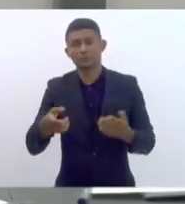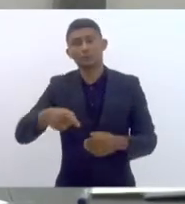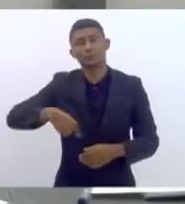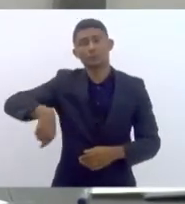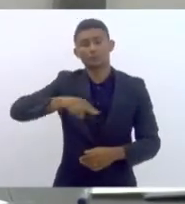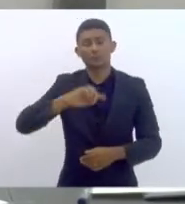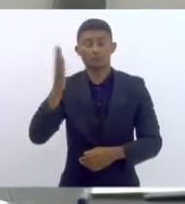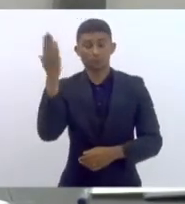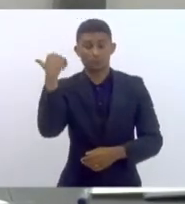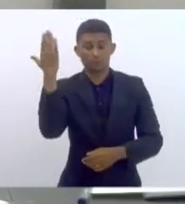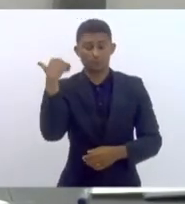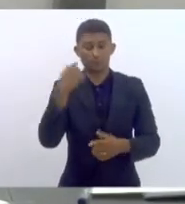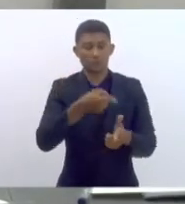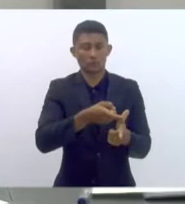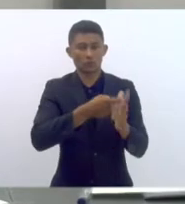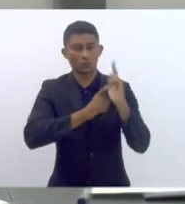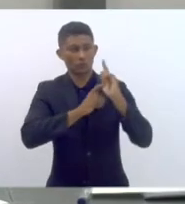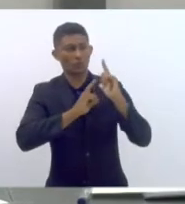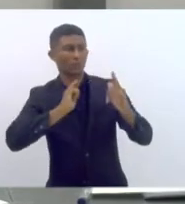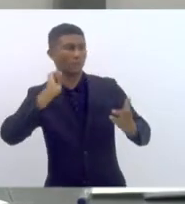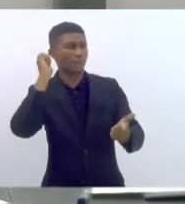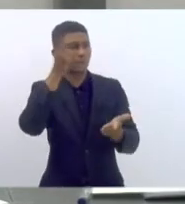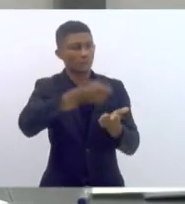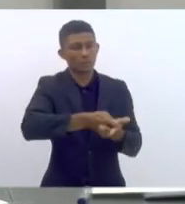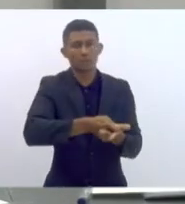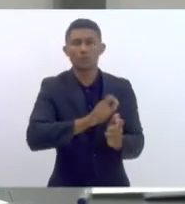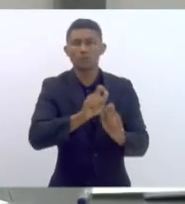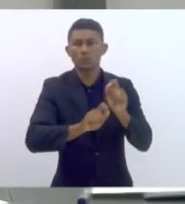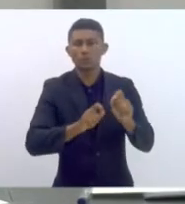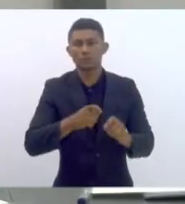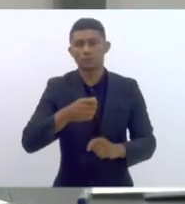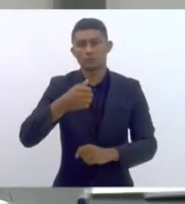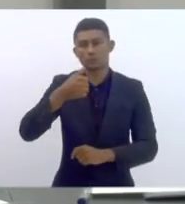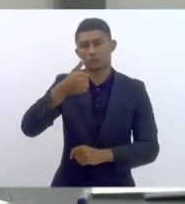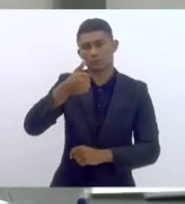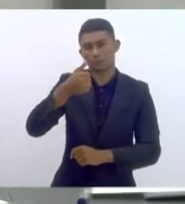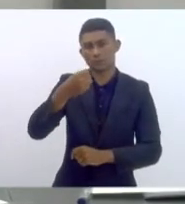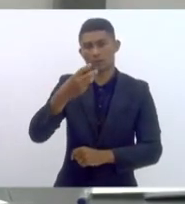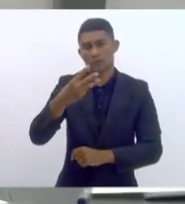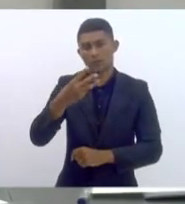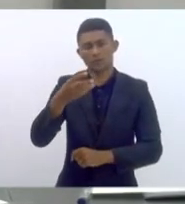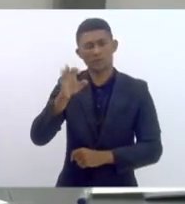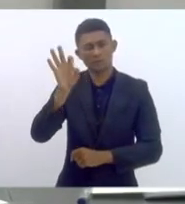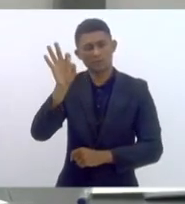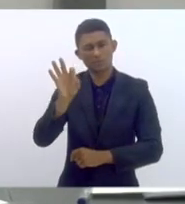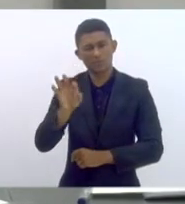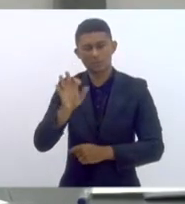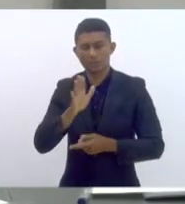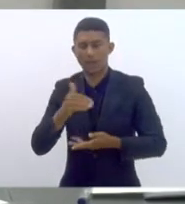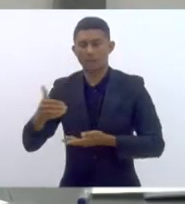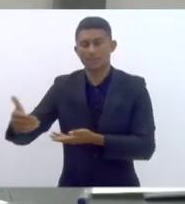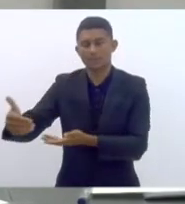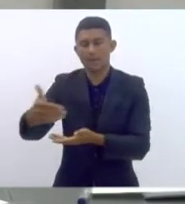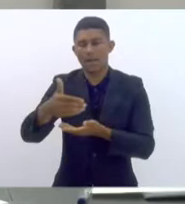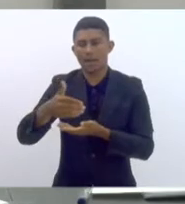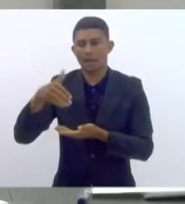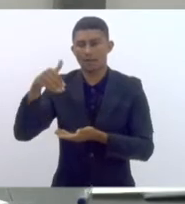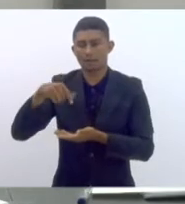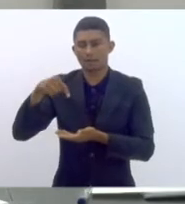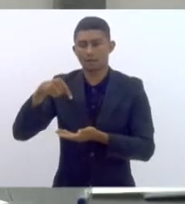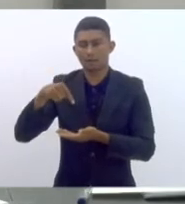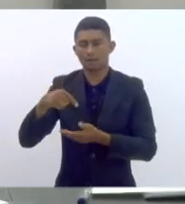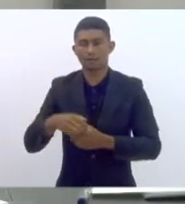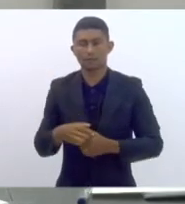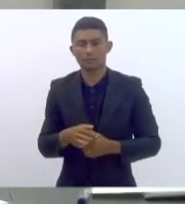pagávamos a dívida até 13 pontos percentuais da receita corrente líquida. Receita líquida real.